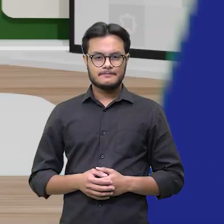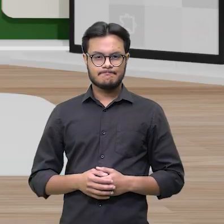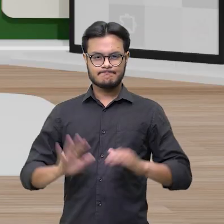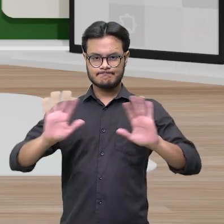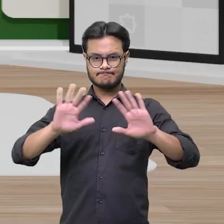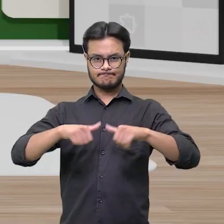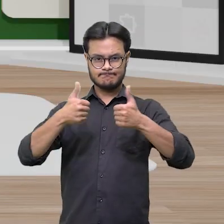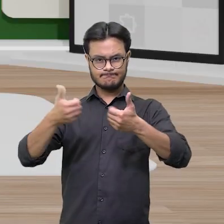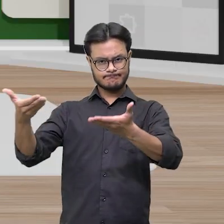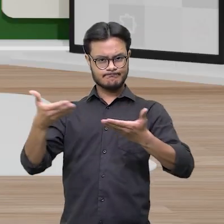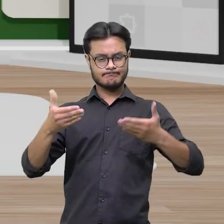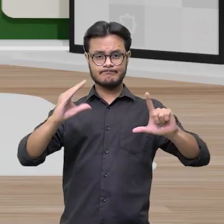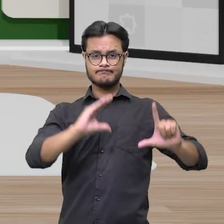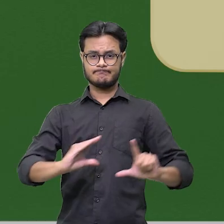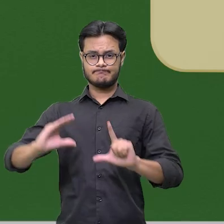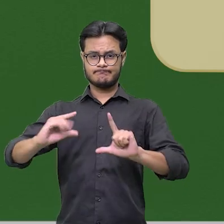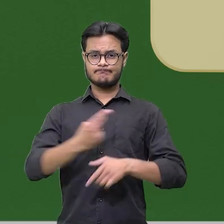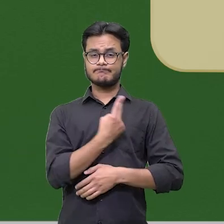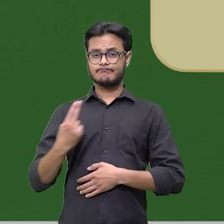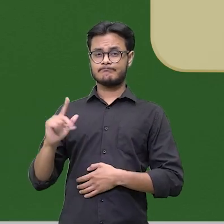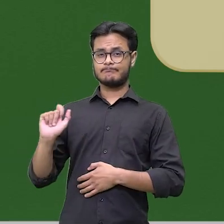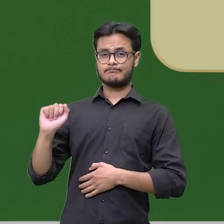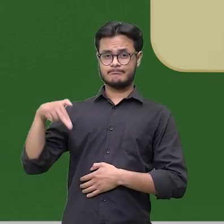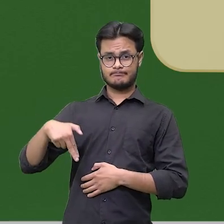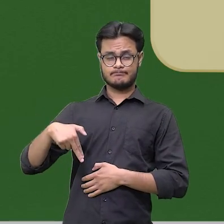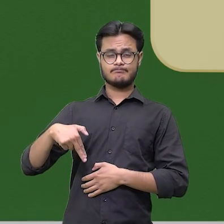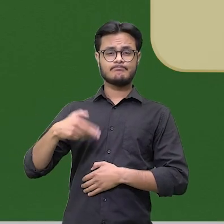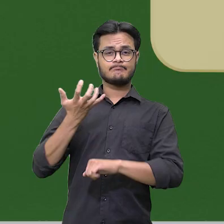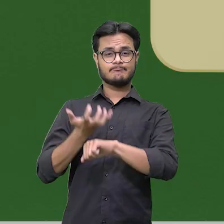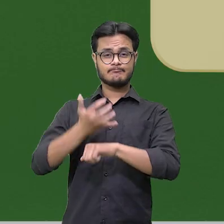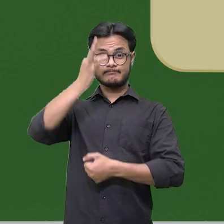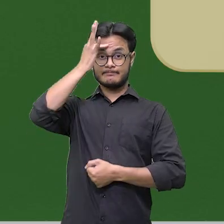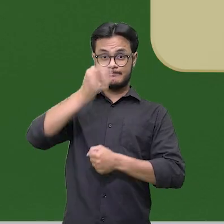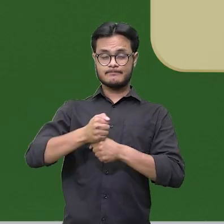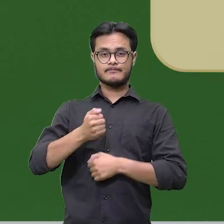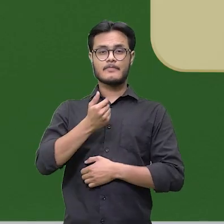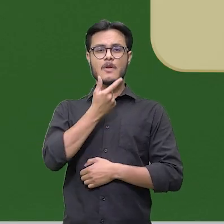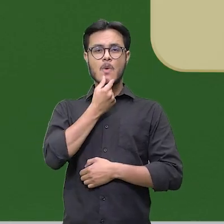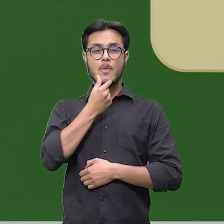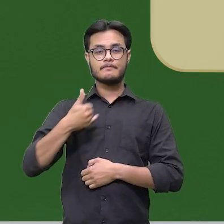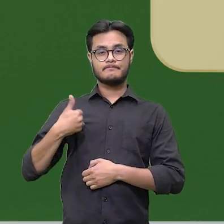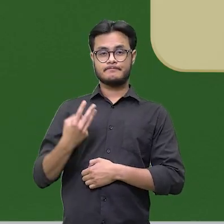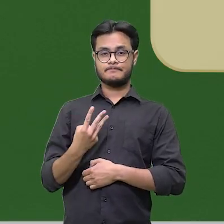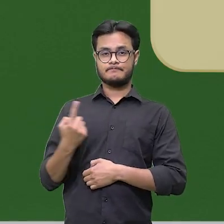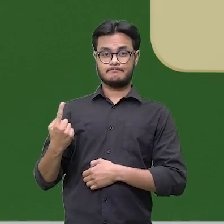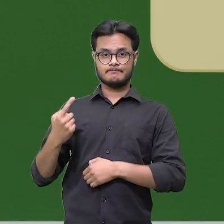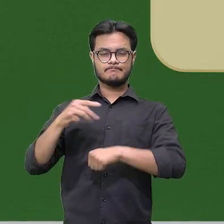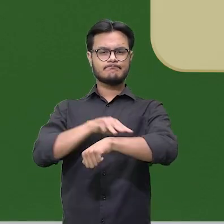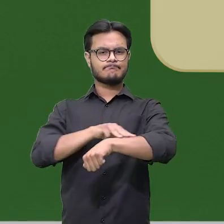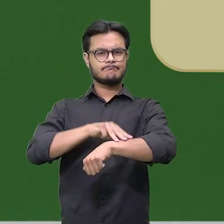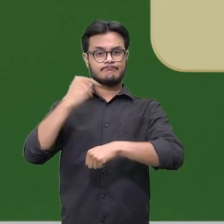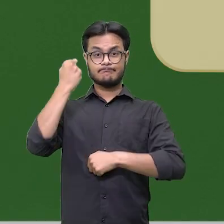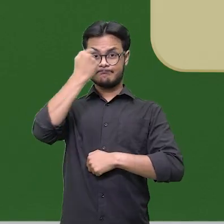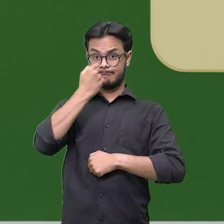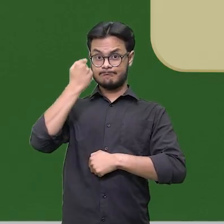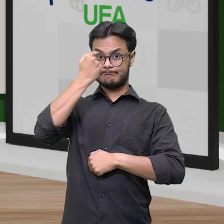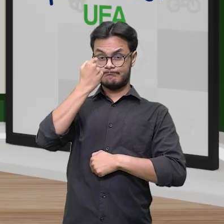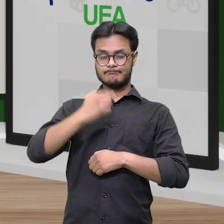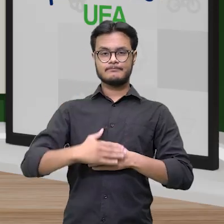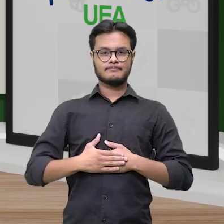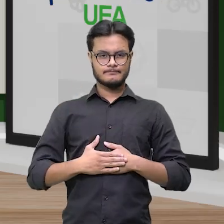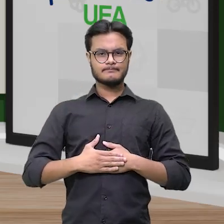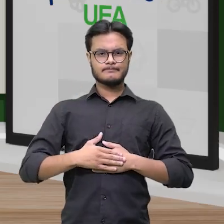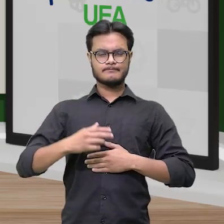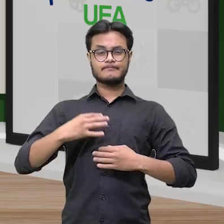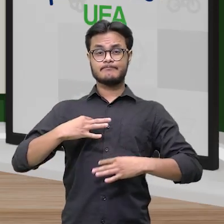Olá, vestibulando! Seja bem-vindo ao Prevest EA. Sou o professor Luan House, de Física. Sou homem de 31 anos, tenho cabelos e olhos pretos e estatura mediana.